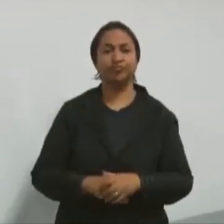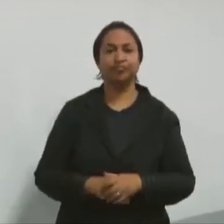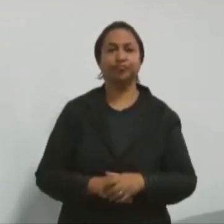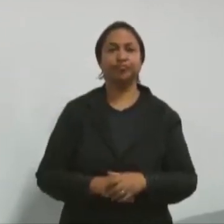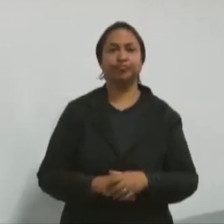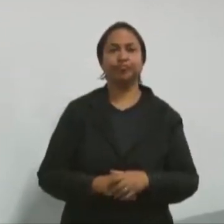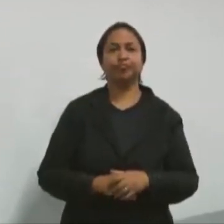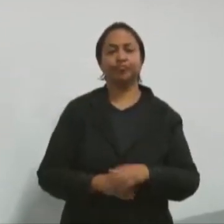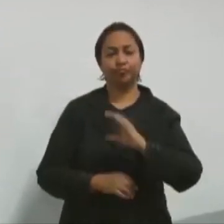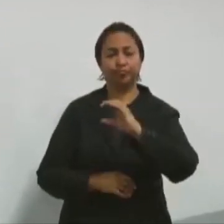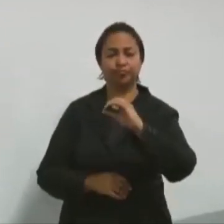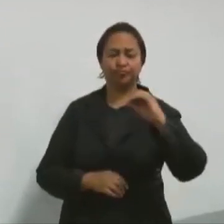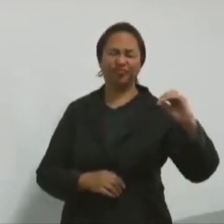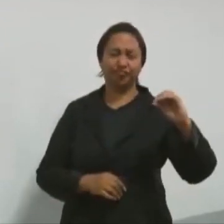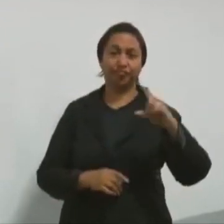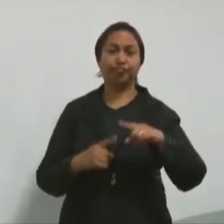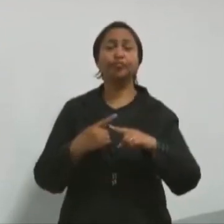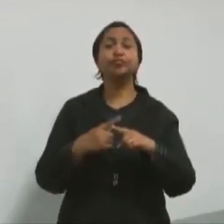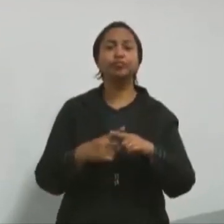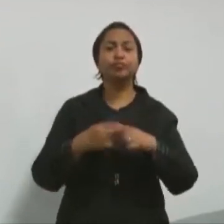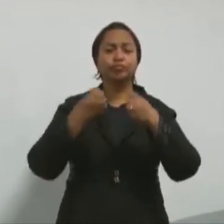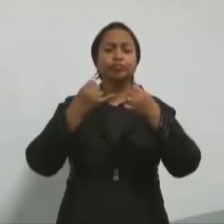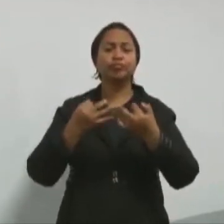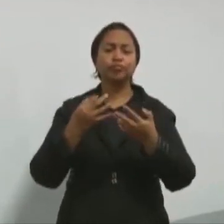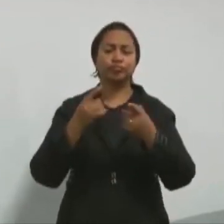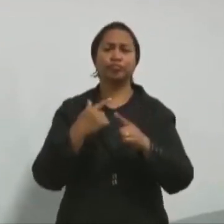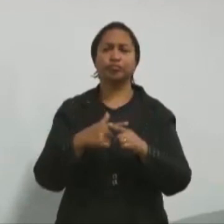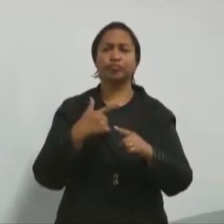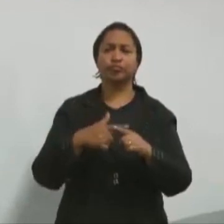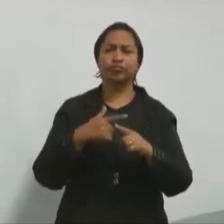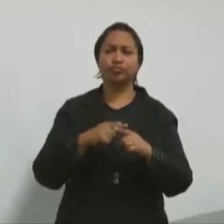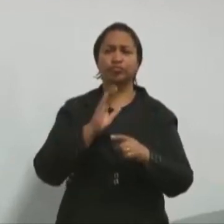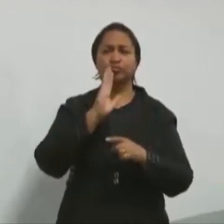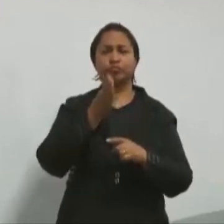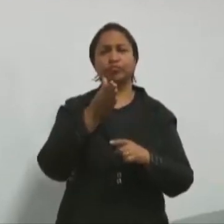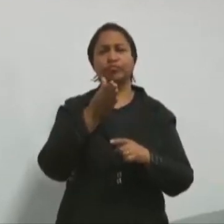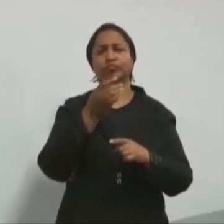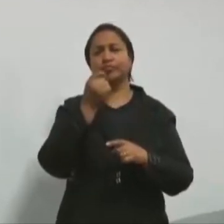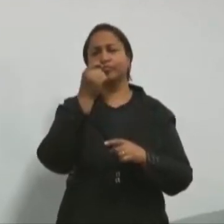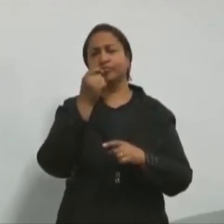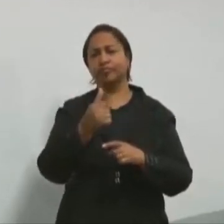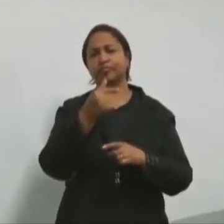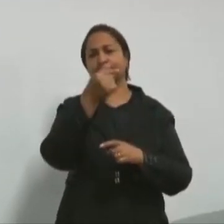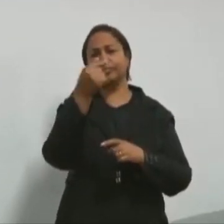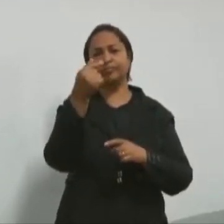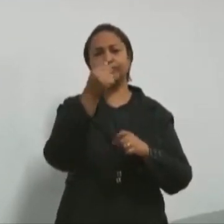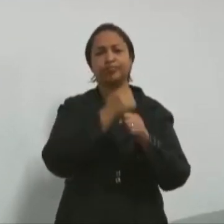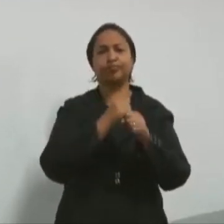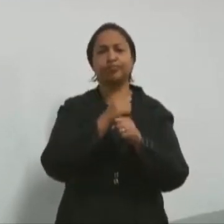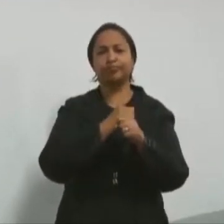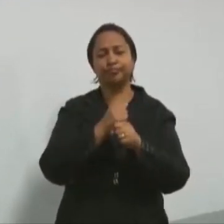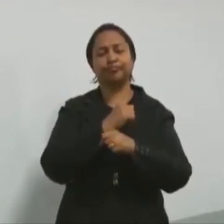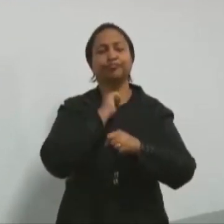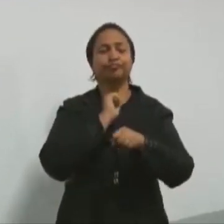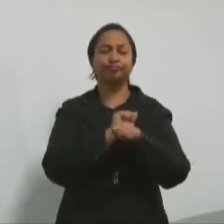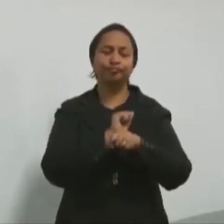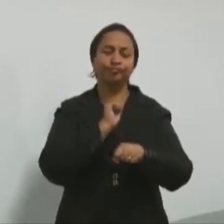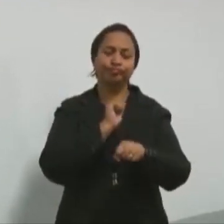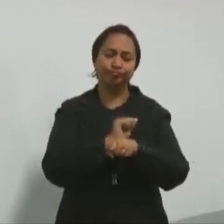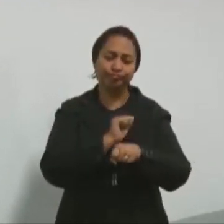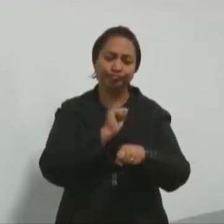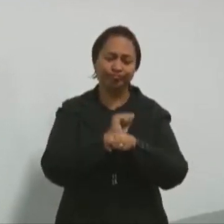porque nós estamos aí já praticamente há sete anos aguardando essas providências e